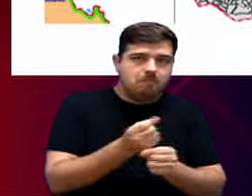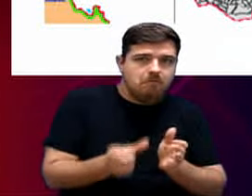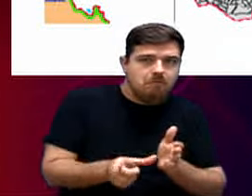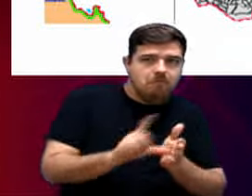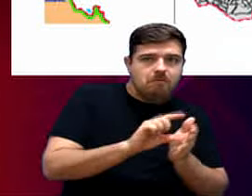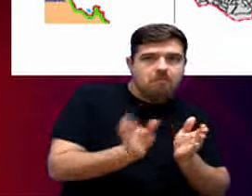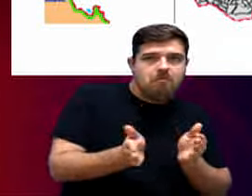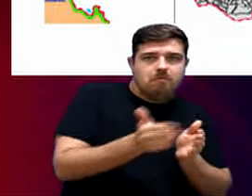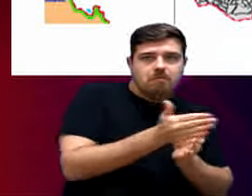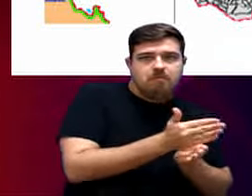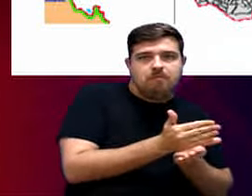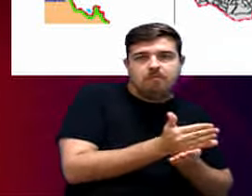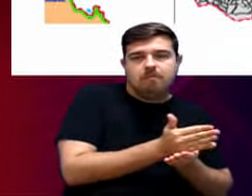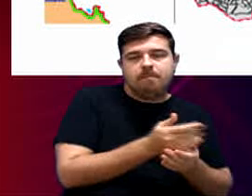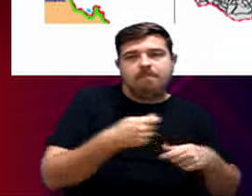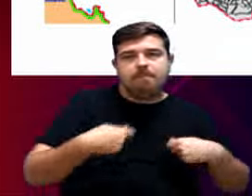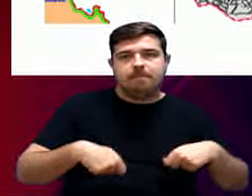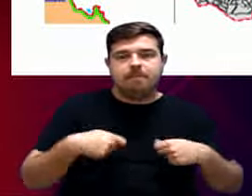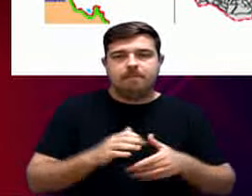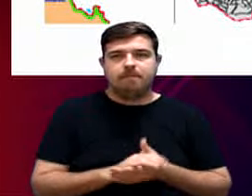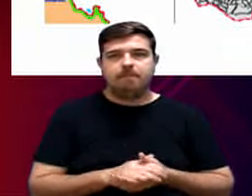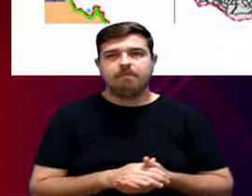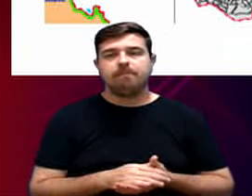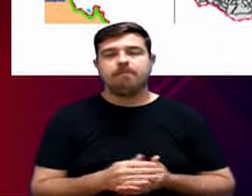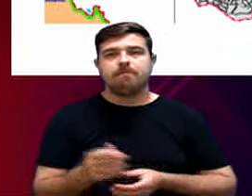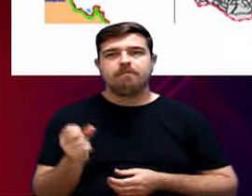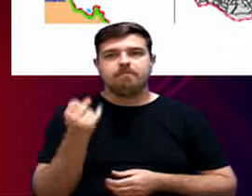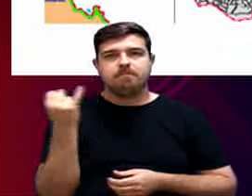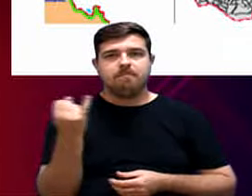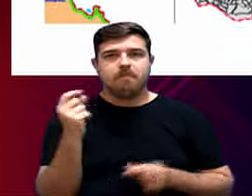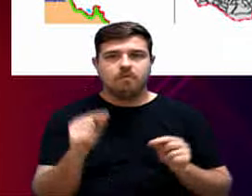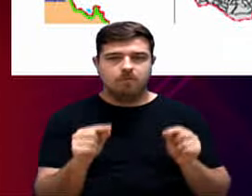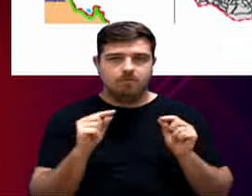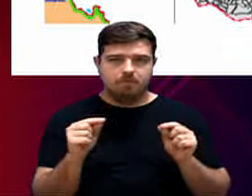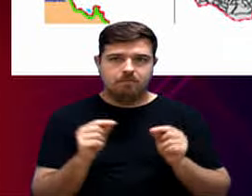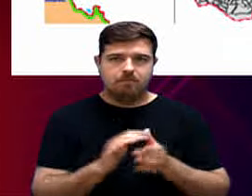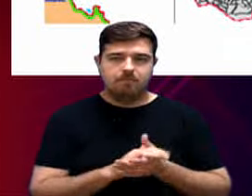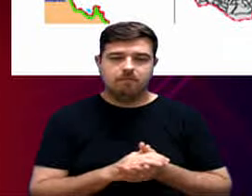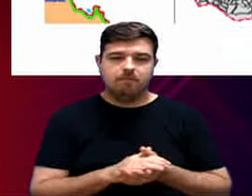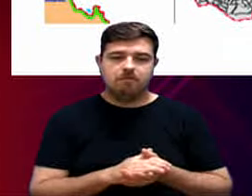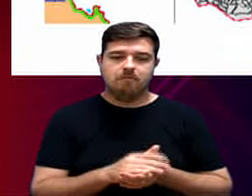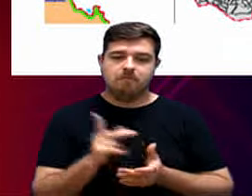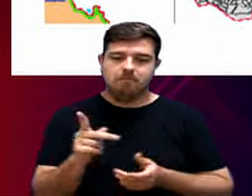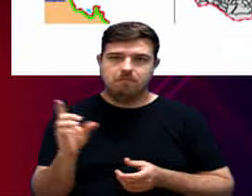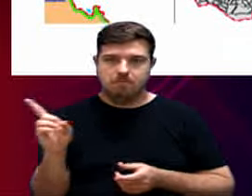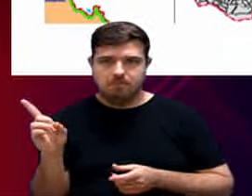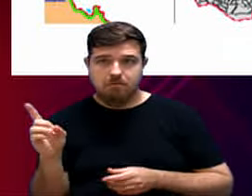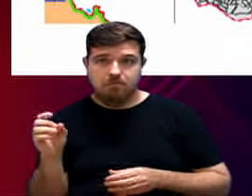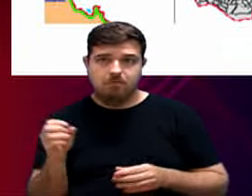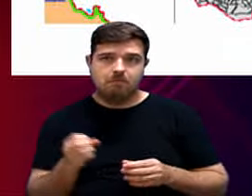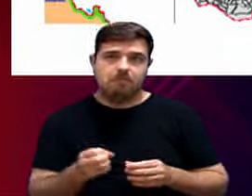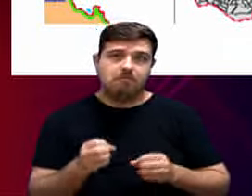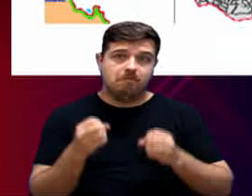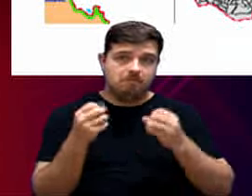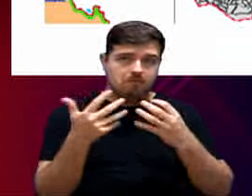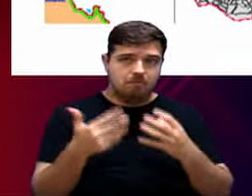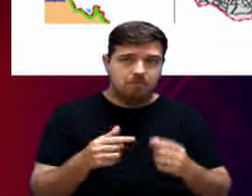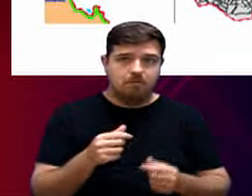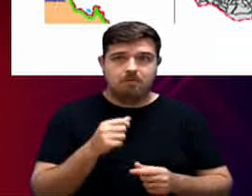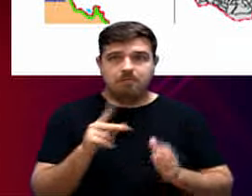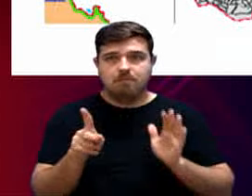e aqui é importante destacar que o plano diretor de macrodrenagem do sai ele é um